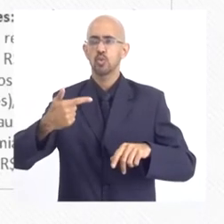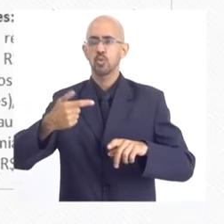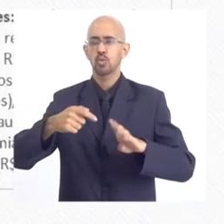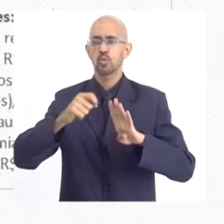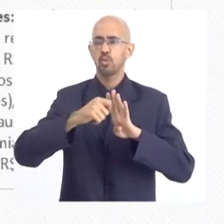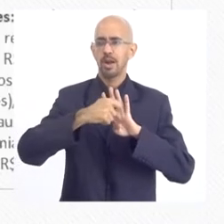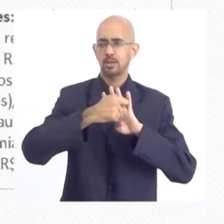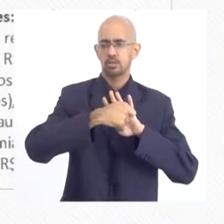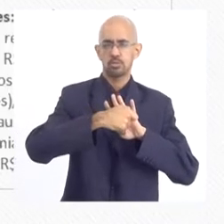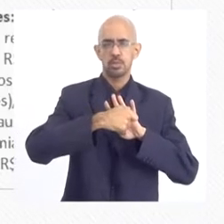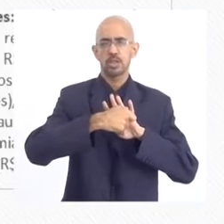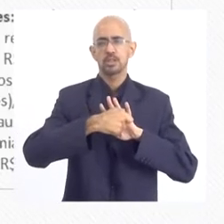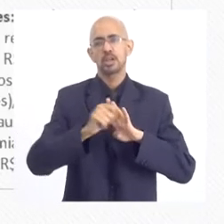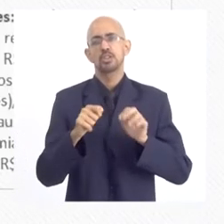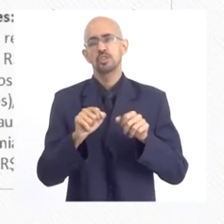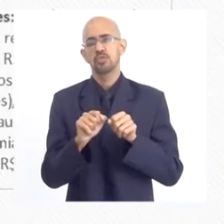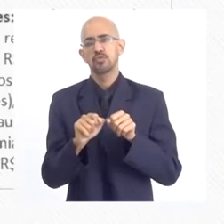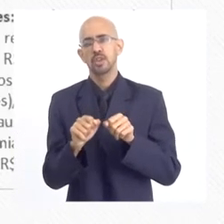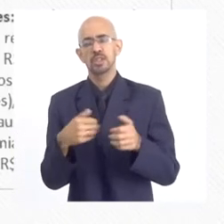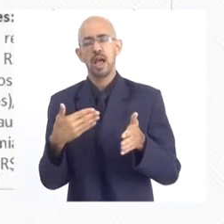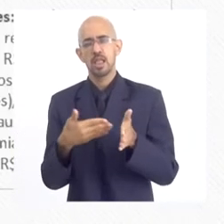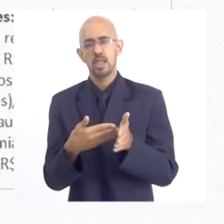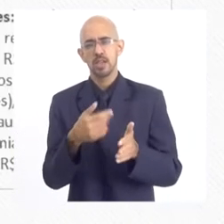base até setembro,